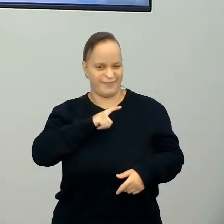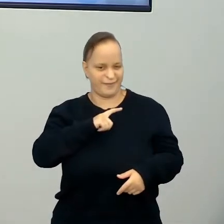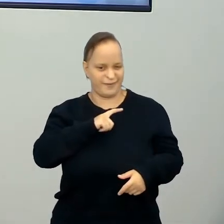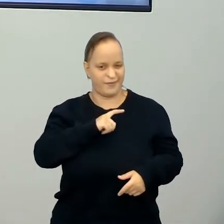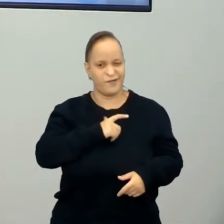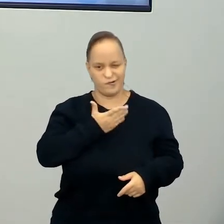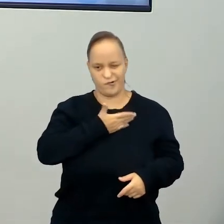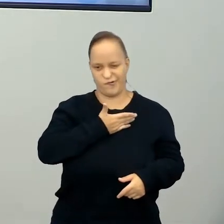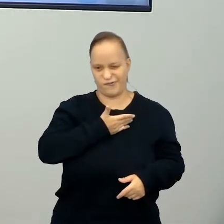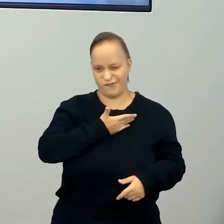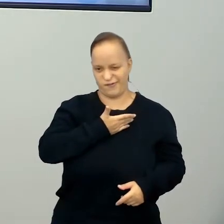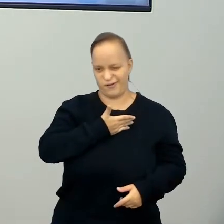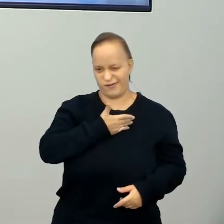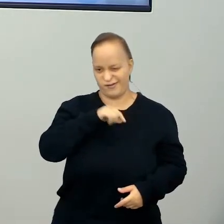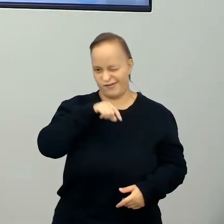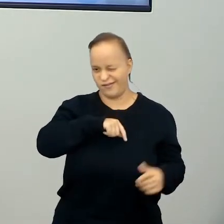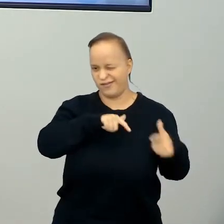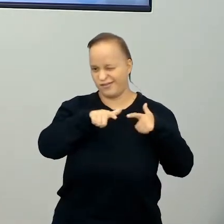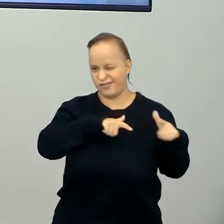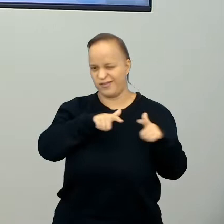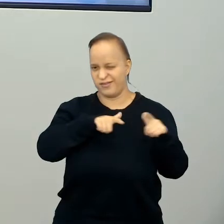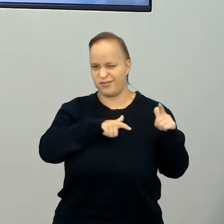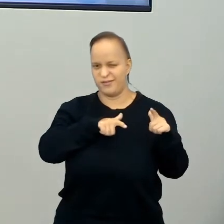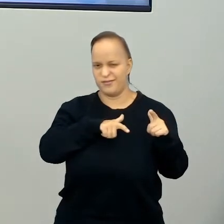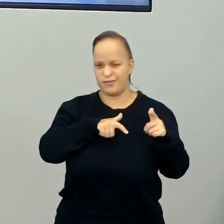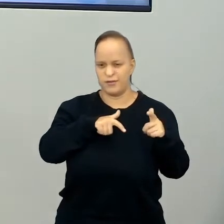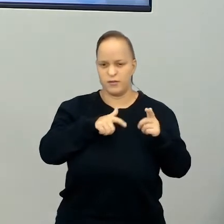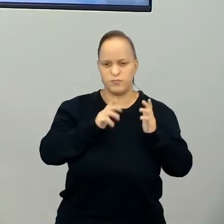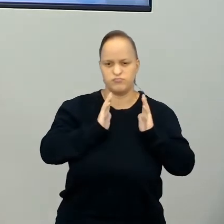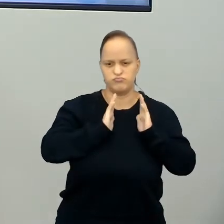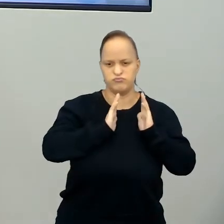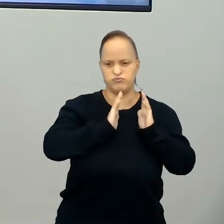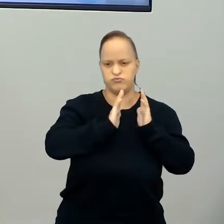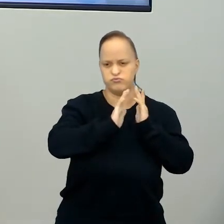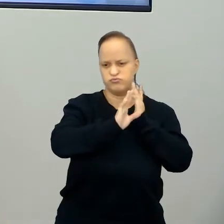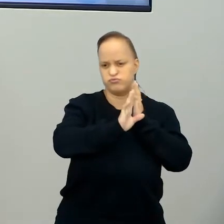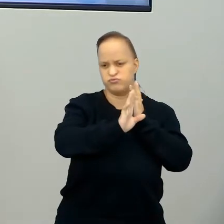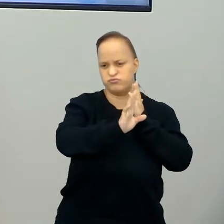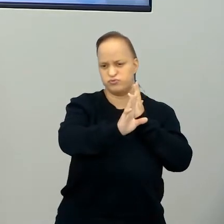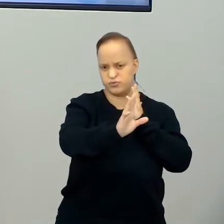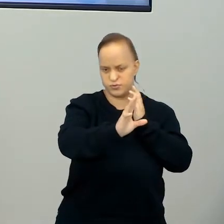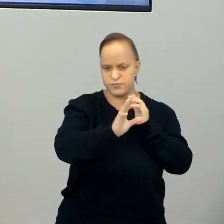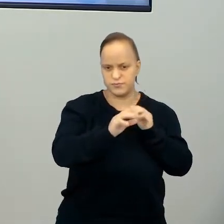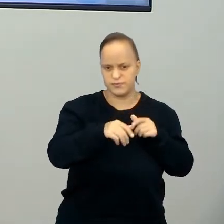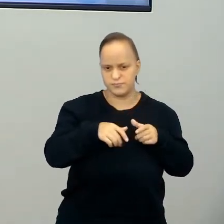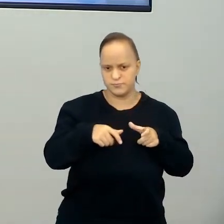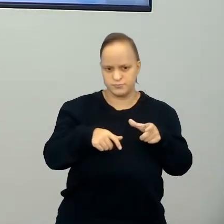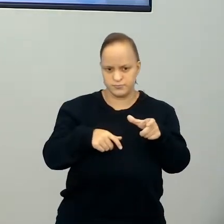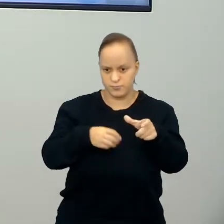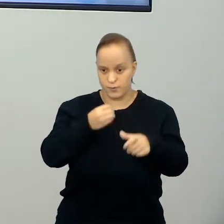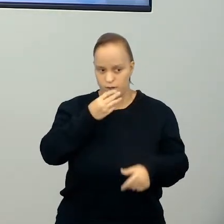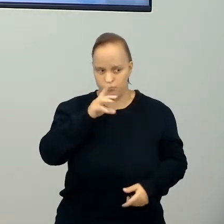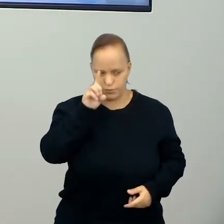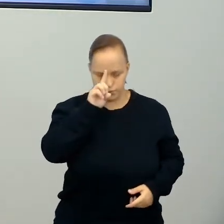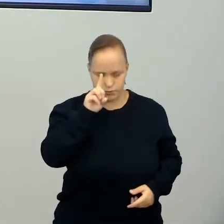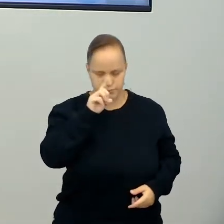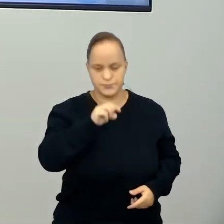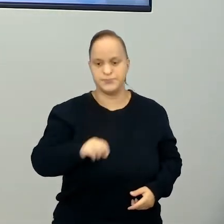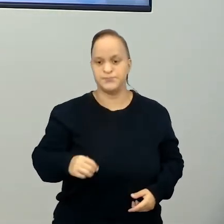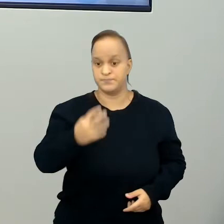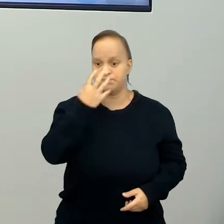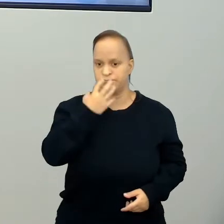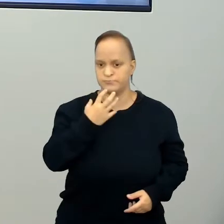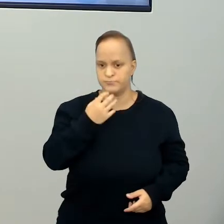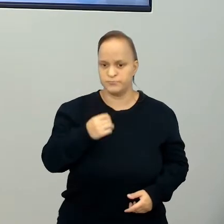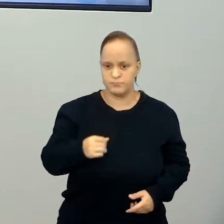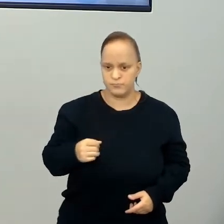sem citar nomes. Quando você encontra ele no corredor... Ele tá, tipo, bom dia, e passa pra você. Boa tarde, precisa de